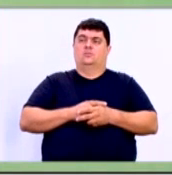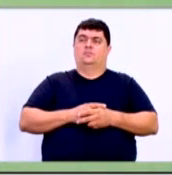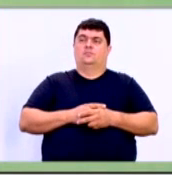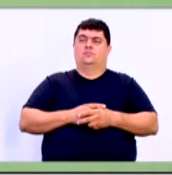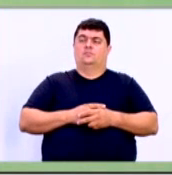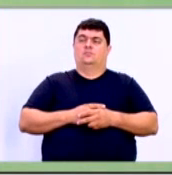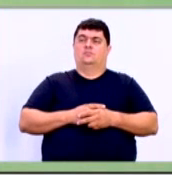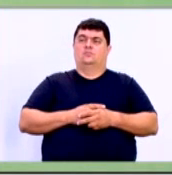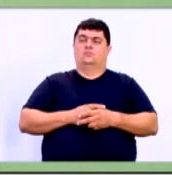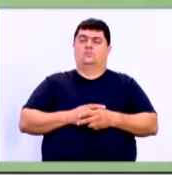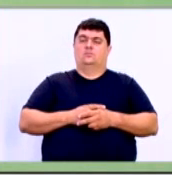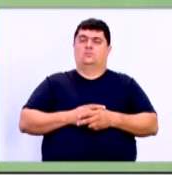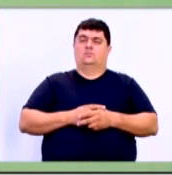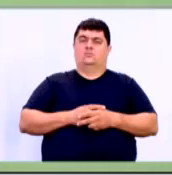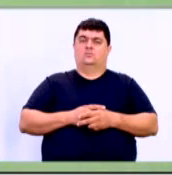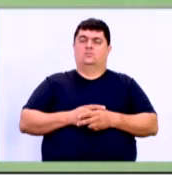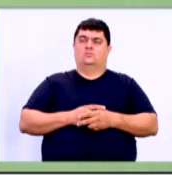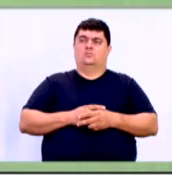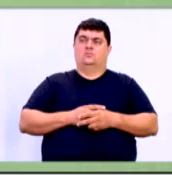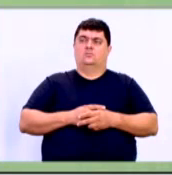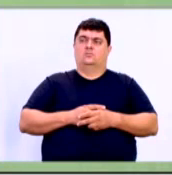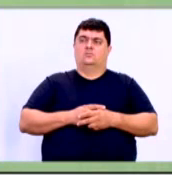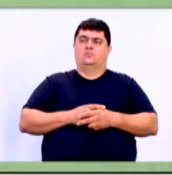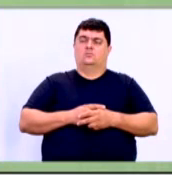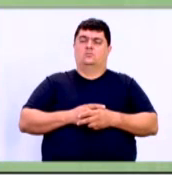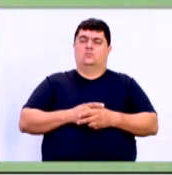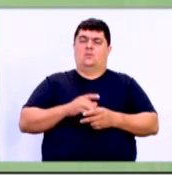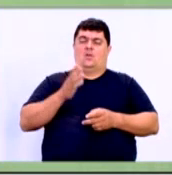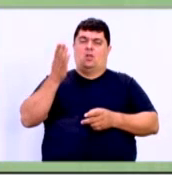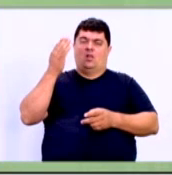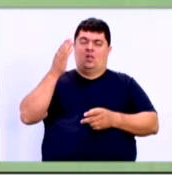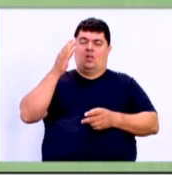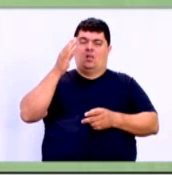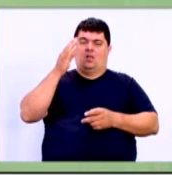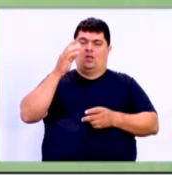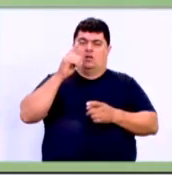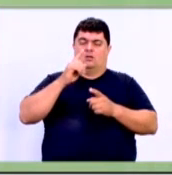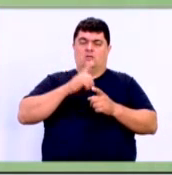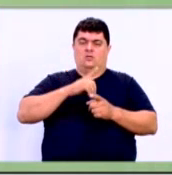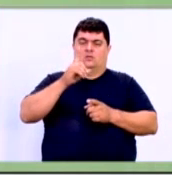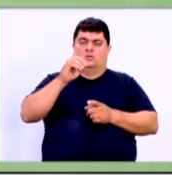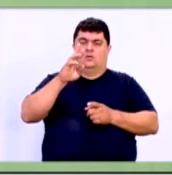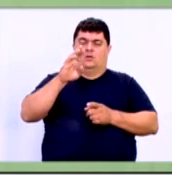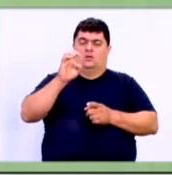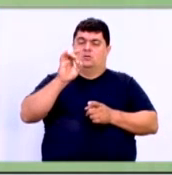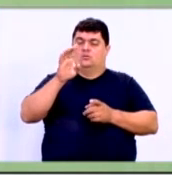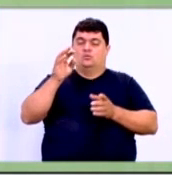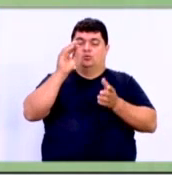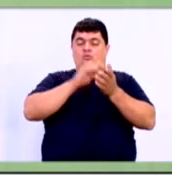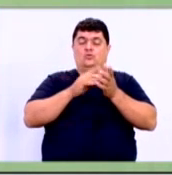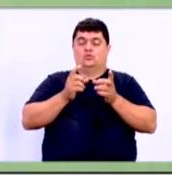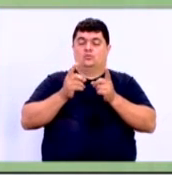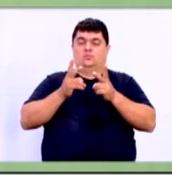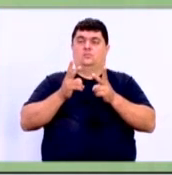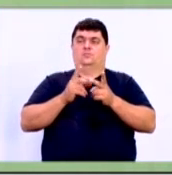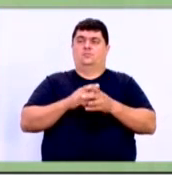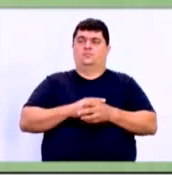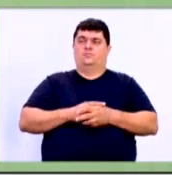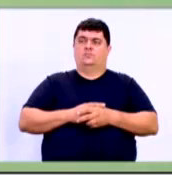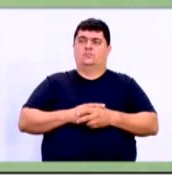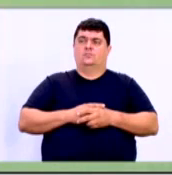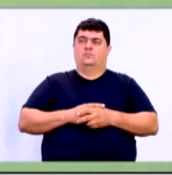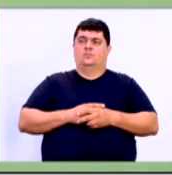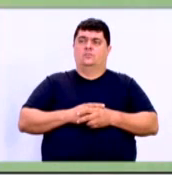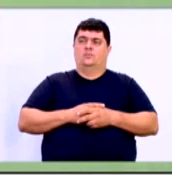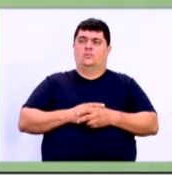vendido, custo do produto produzido. Lá no demonstração de resultados só vai o custo do produto vendido. Custo